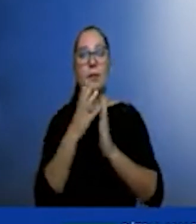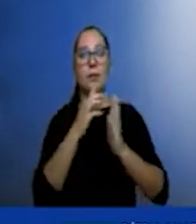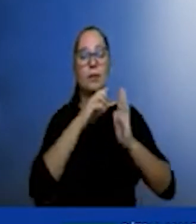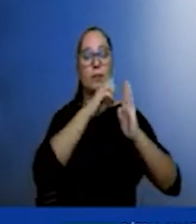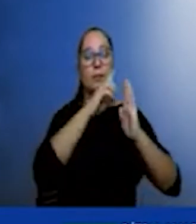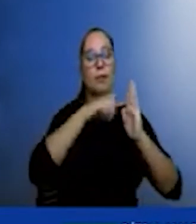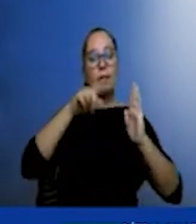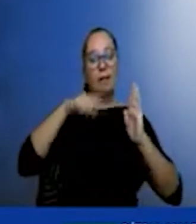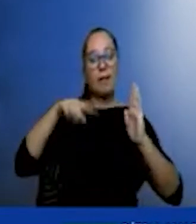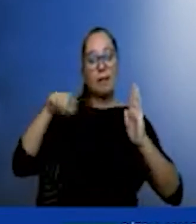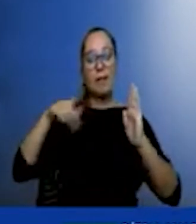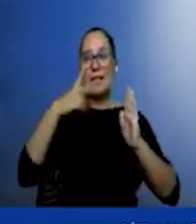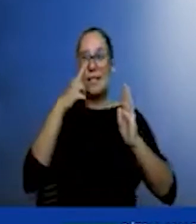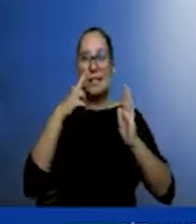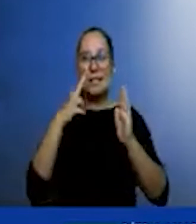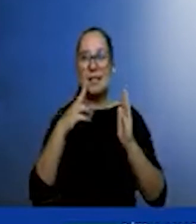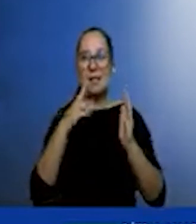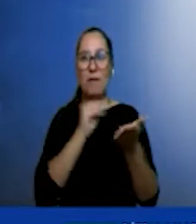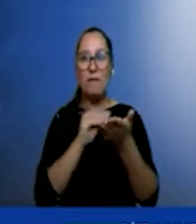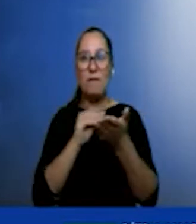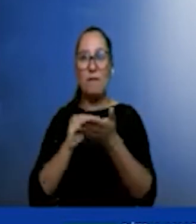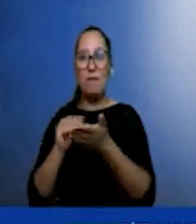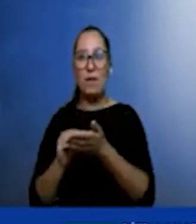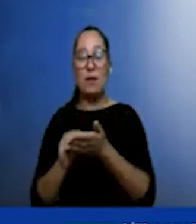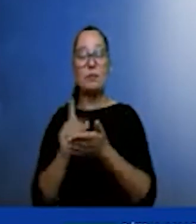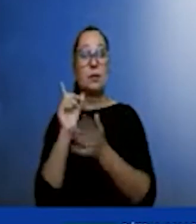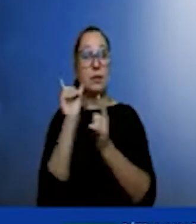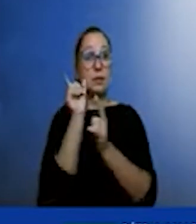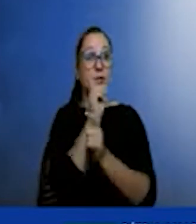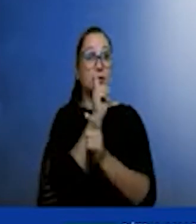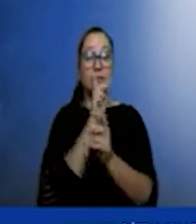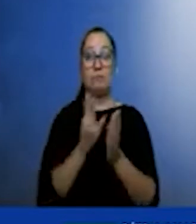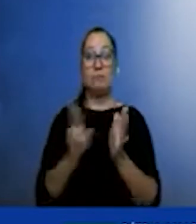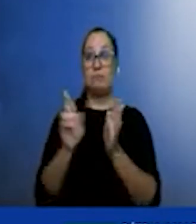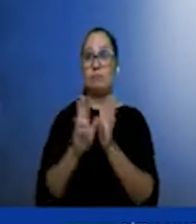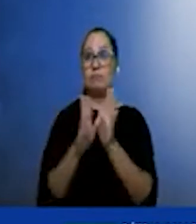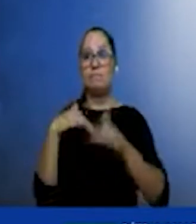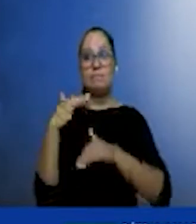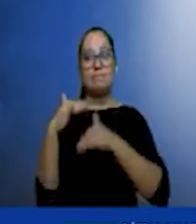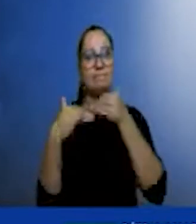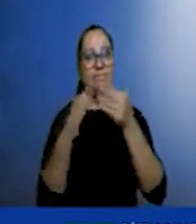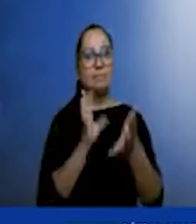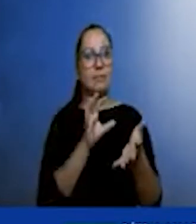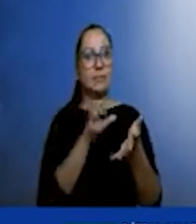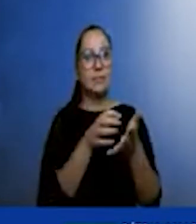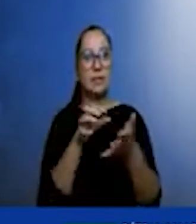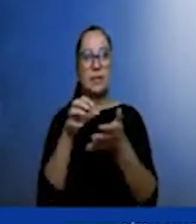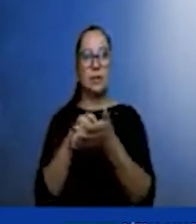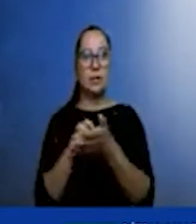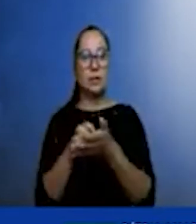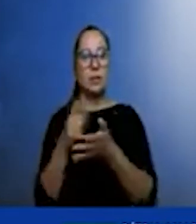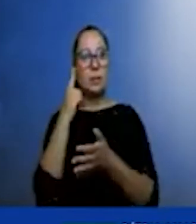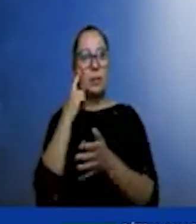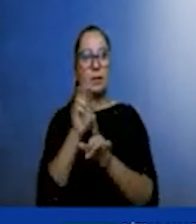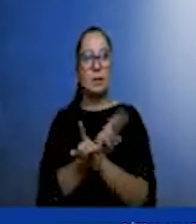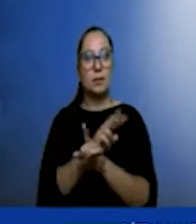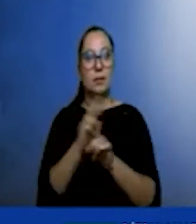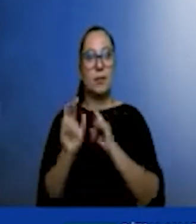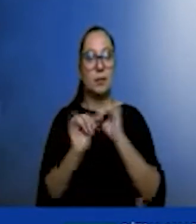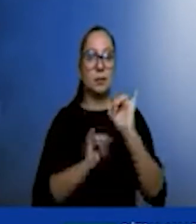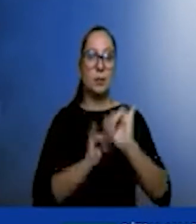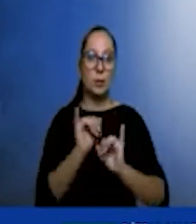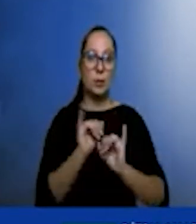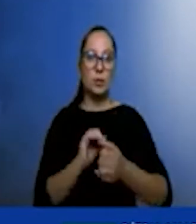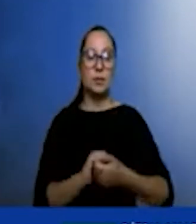vácuo, né? E isso é muito difícil da gente conseguir desenvolver setores assim. Olhando para uma perspectiva de indústria, por exemplo,